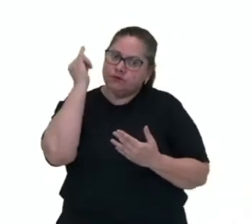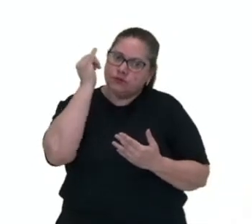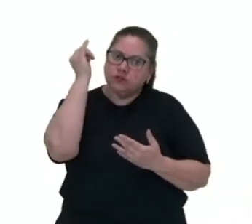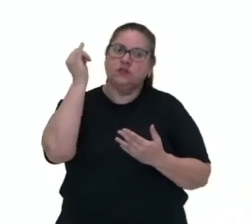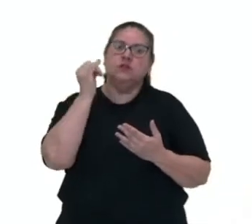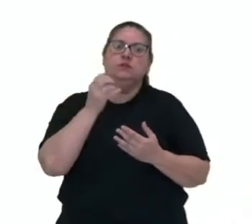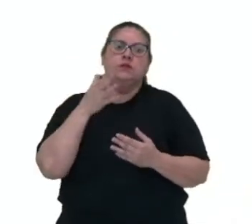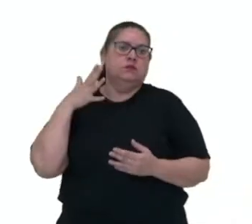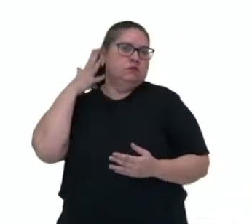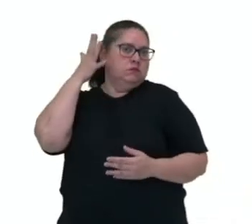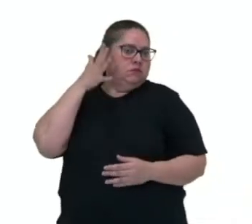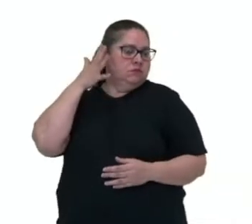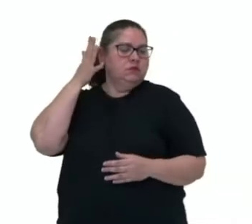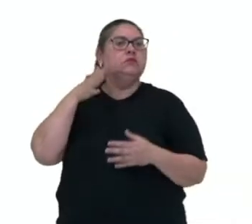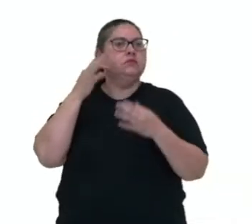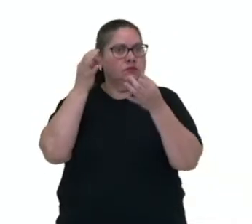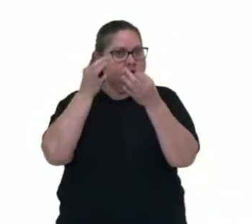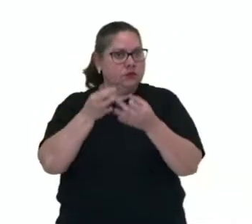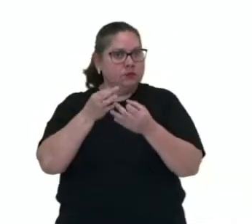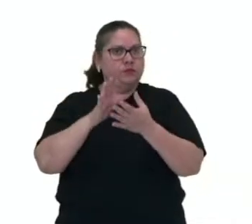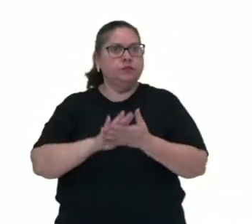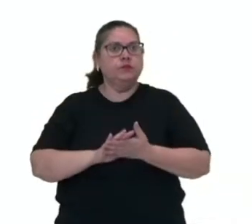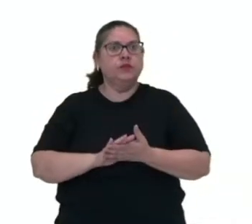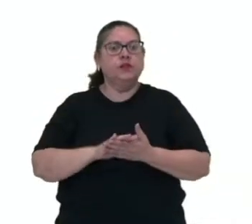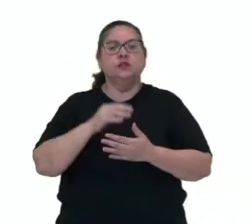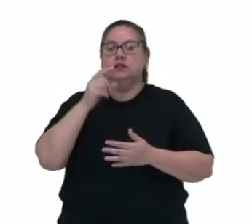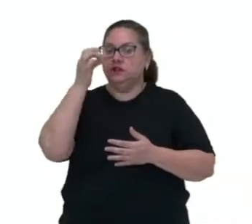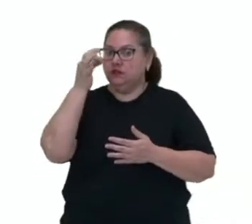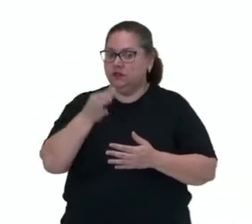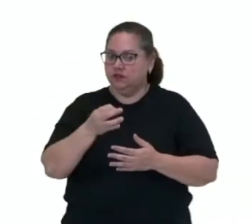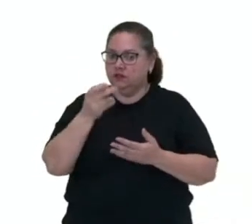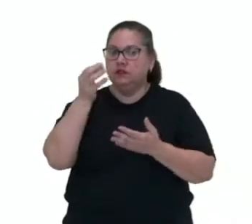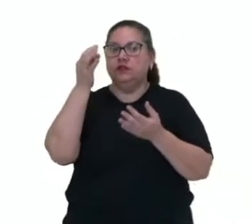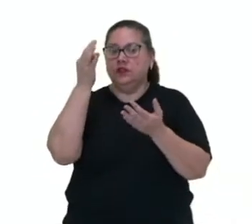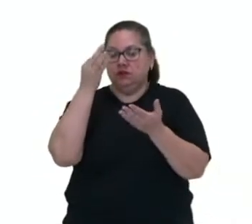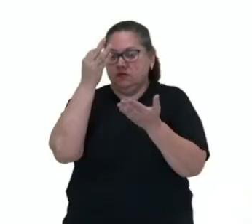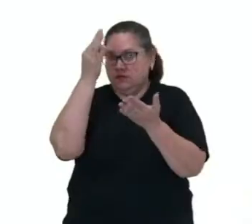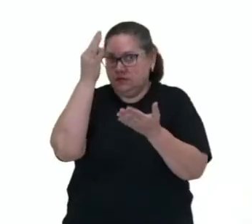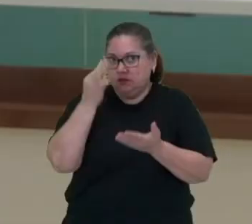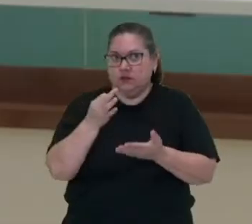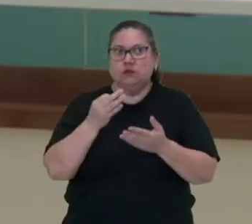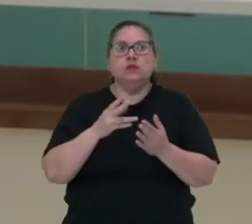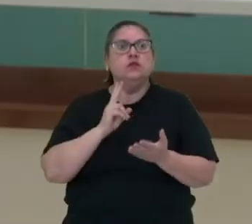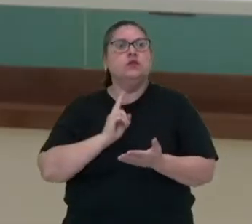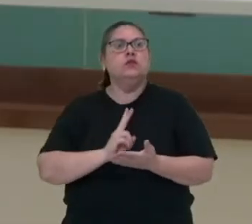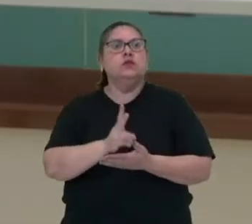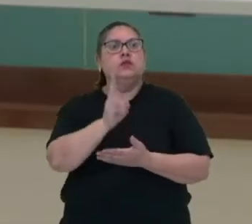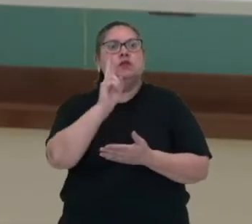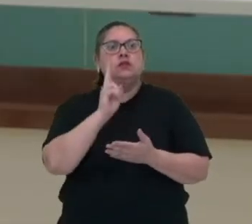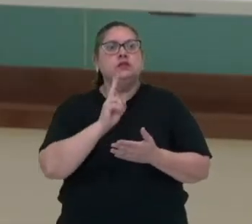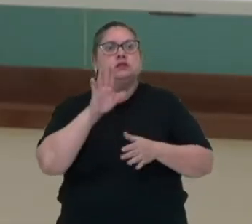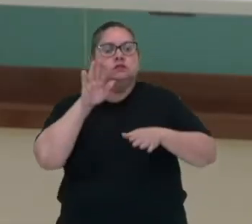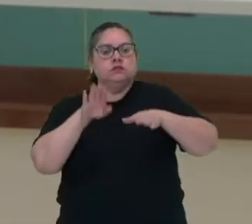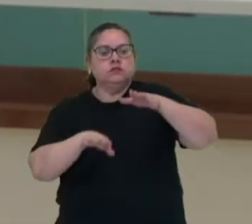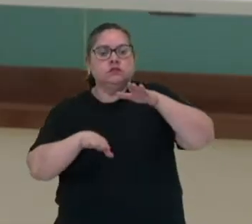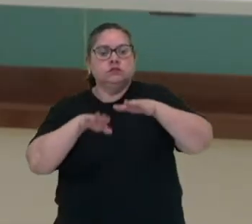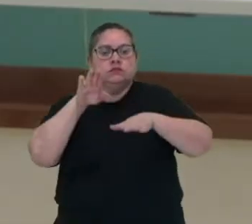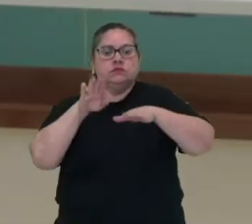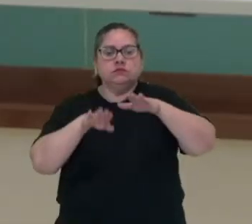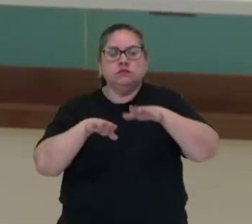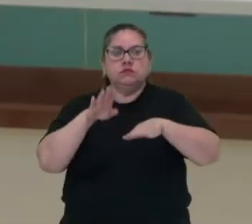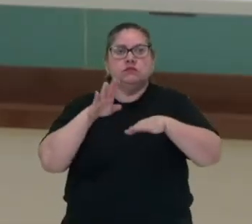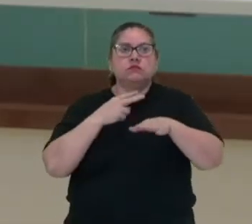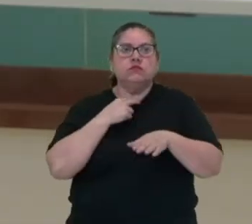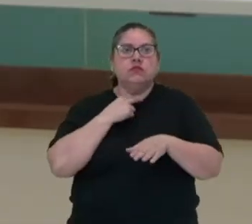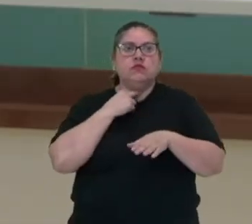para oratória, certo? Tenho certeza que vocês acertaram e vamos continuar. Alternância do tom da